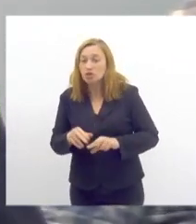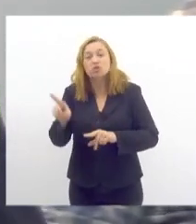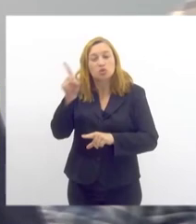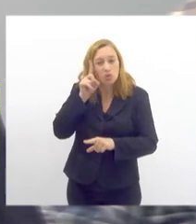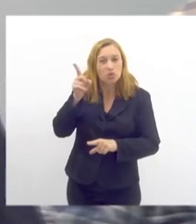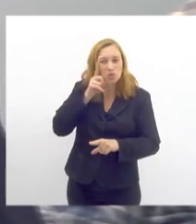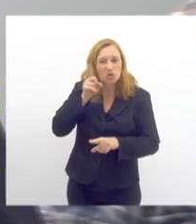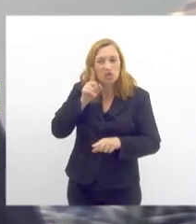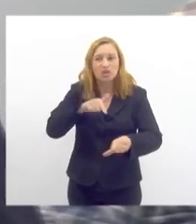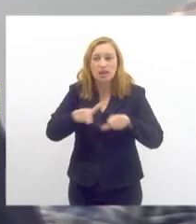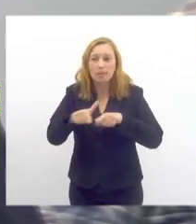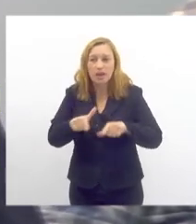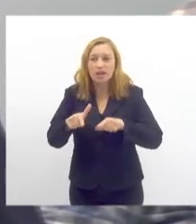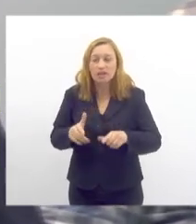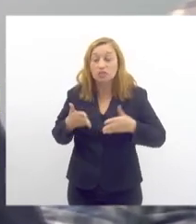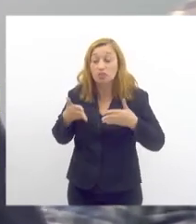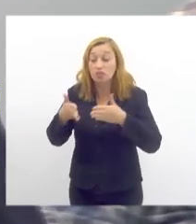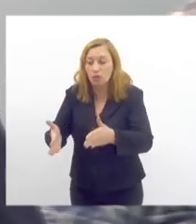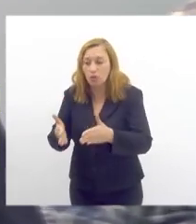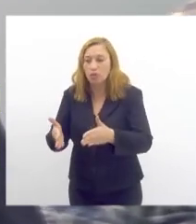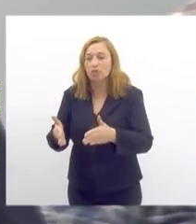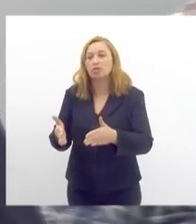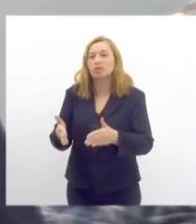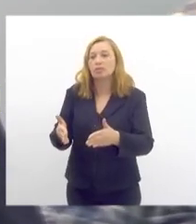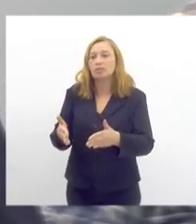todo trabalhamos em função disso. E